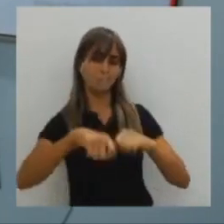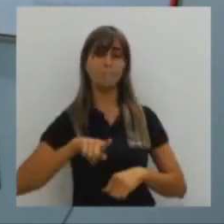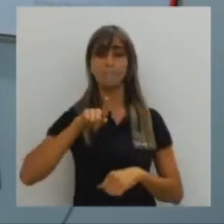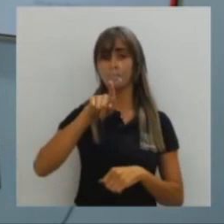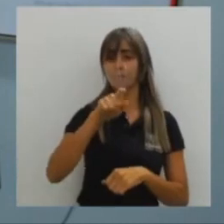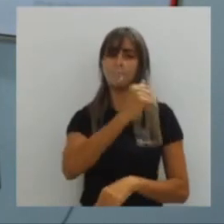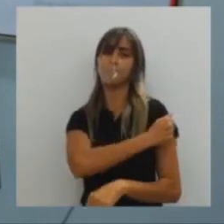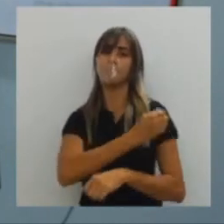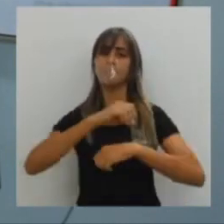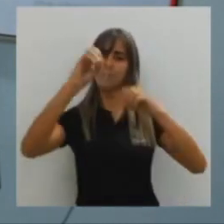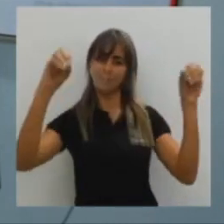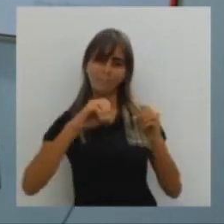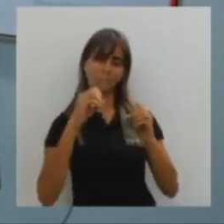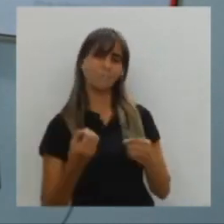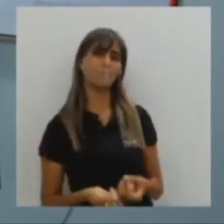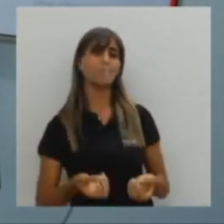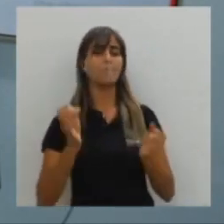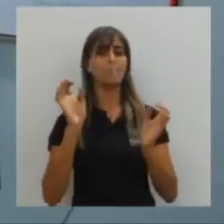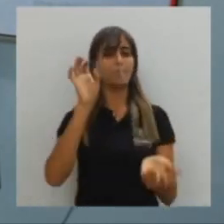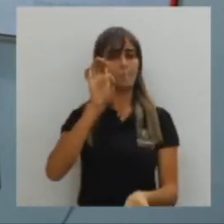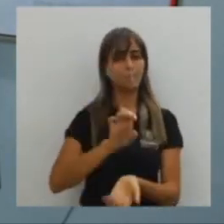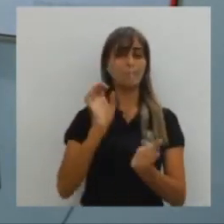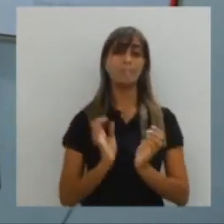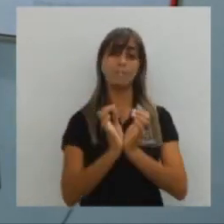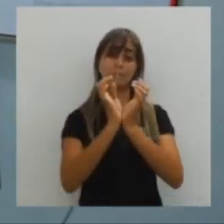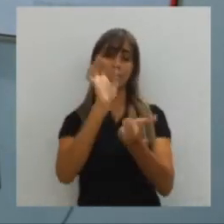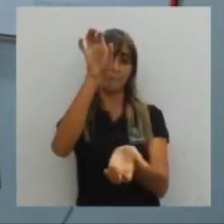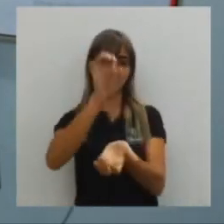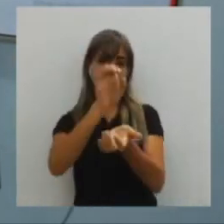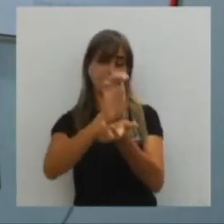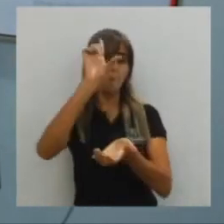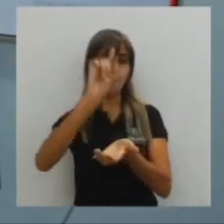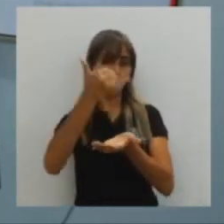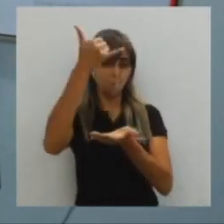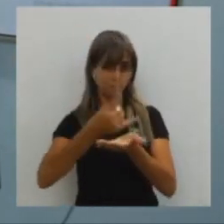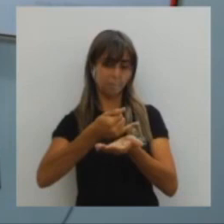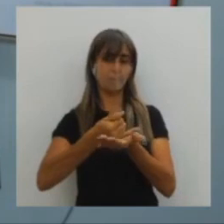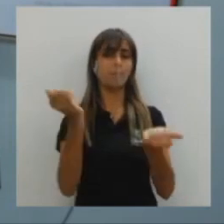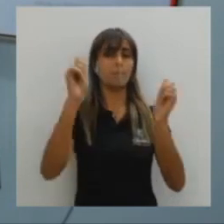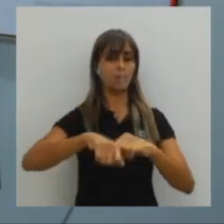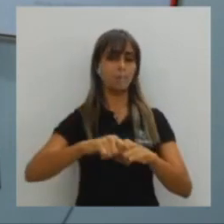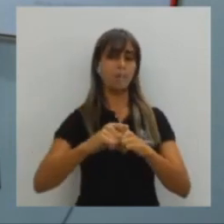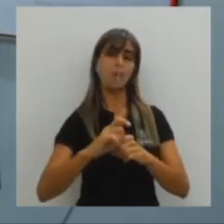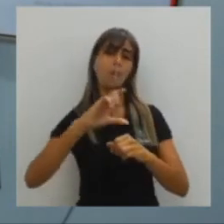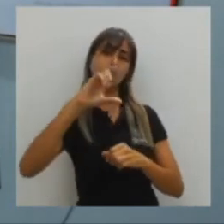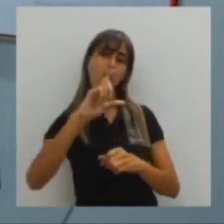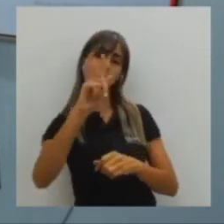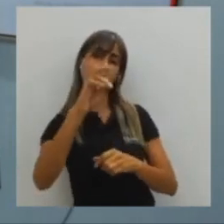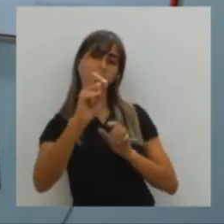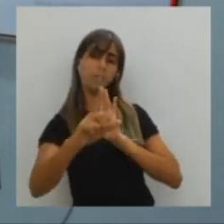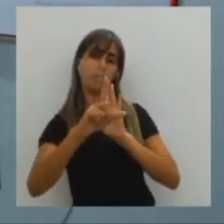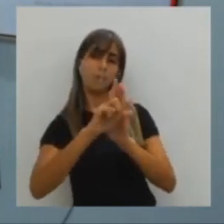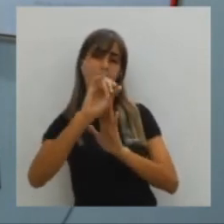você é aluno da rede, aluno do estado de Pernambuco, tem um smartphone, baixa o aplicativo Conecta Aí. É só ir na lojinha do teu celular, na